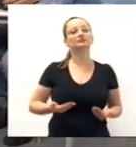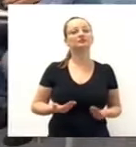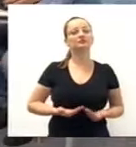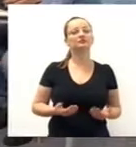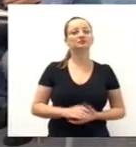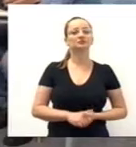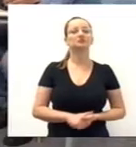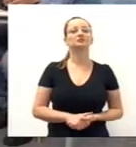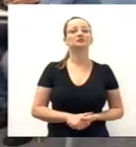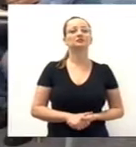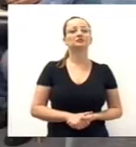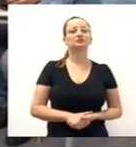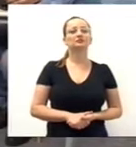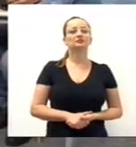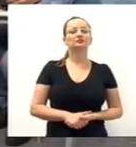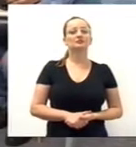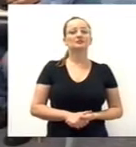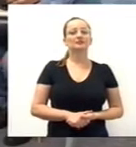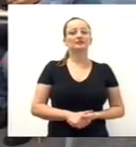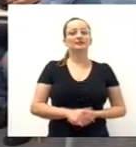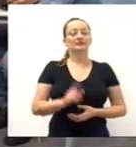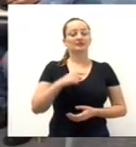nós vamos para a